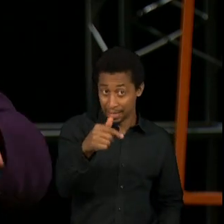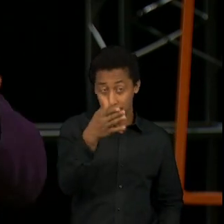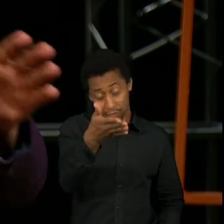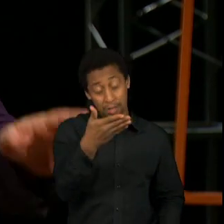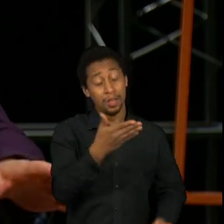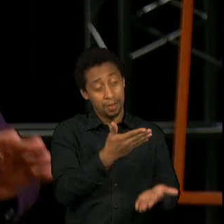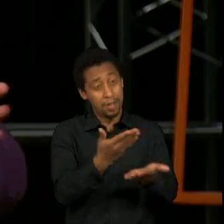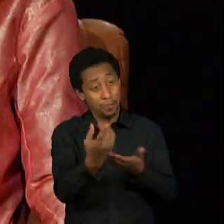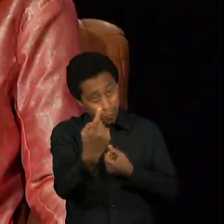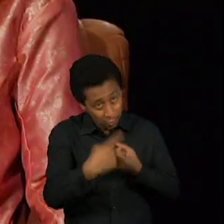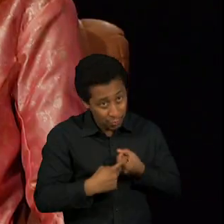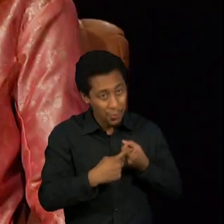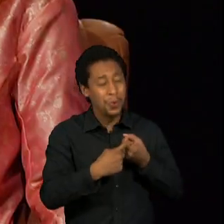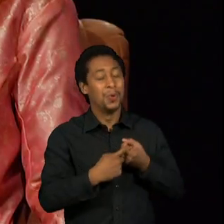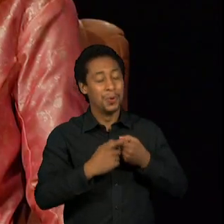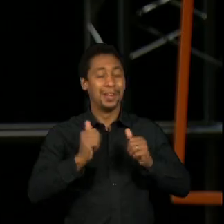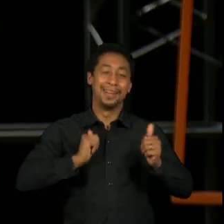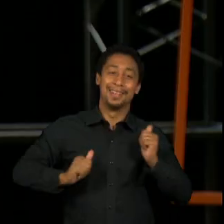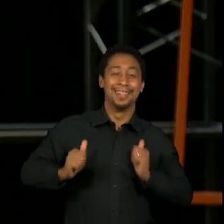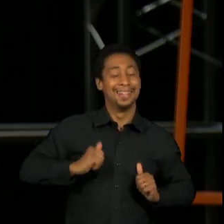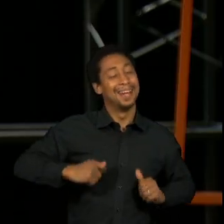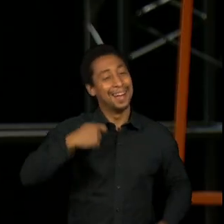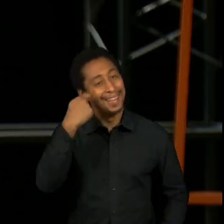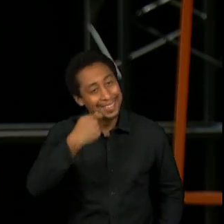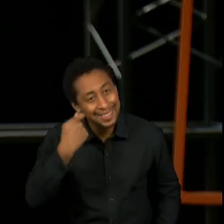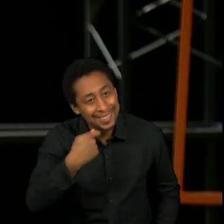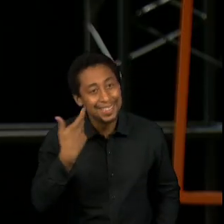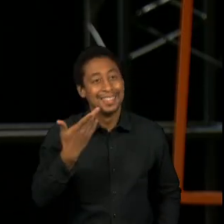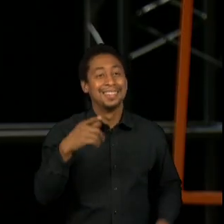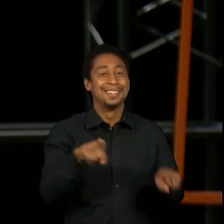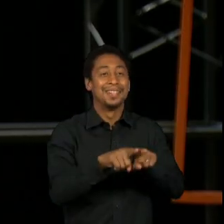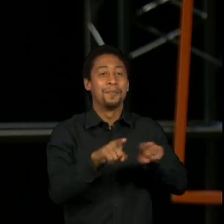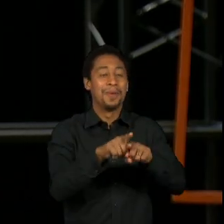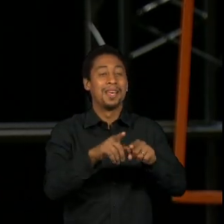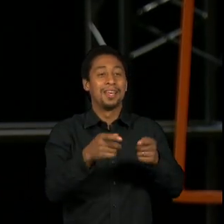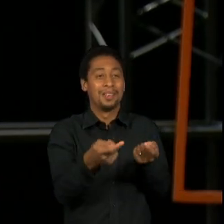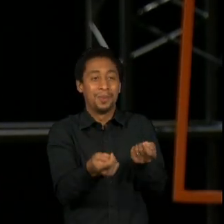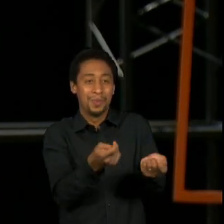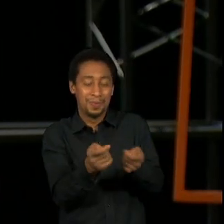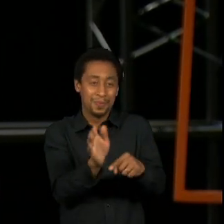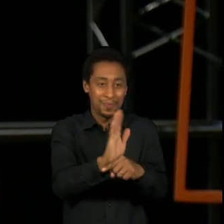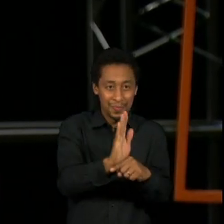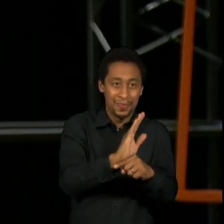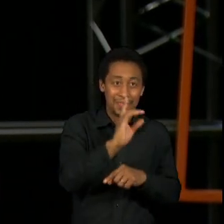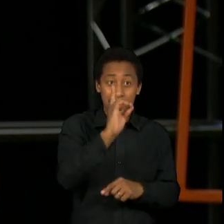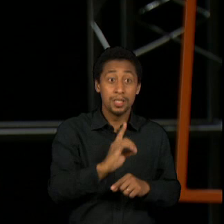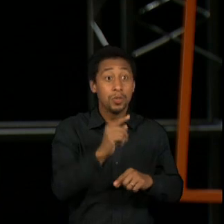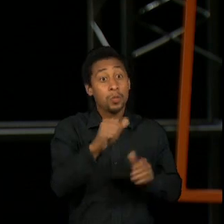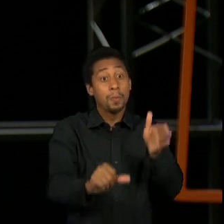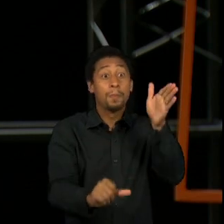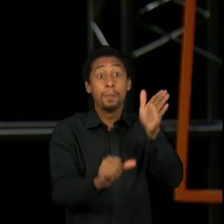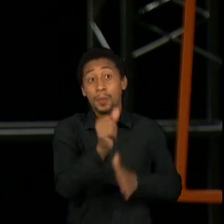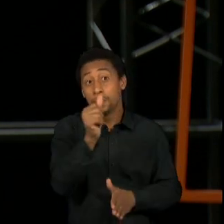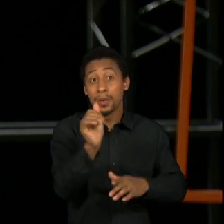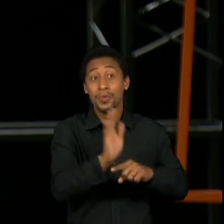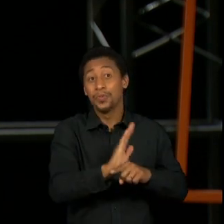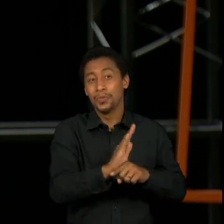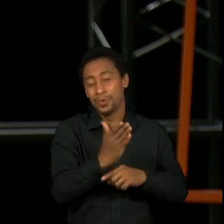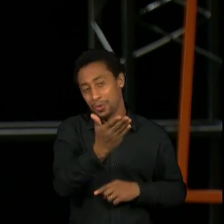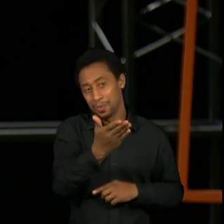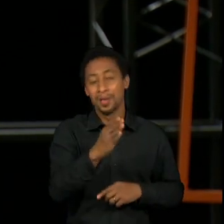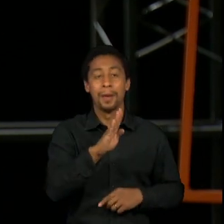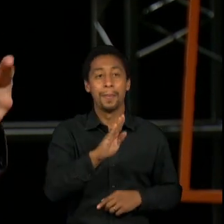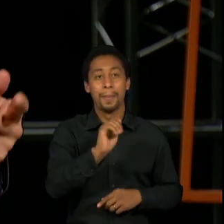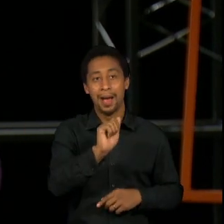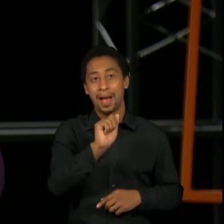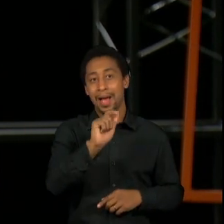de produtora e tal, você dirige seu primeiro longa-metragem, A Canção de Baal. E depois, O Luz das Trevas,